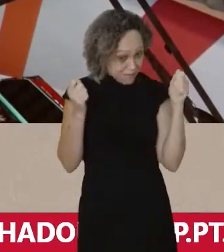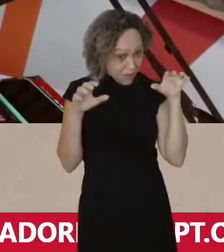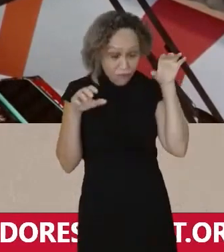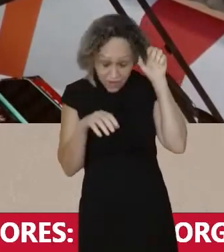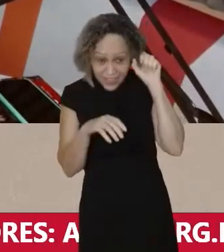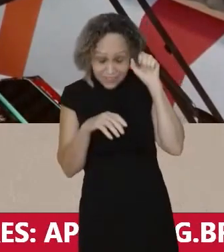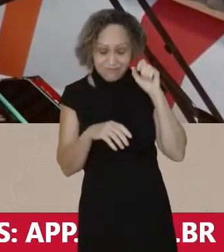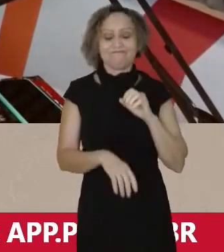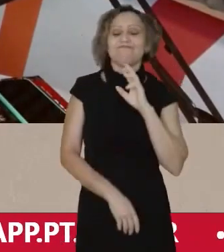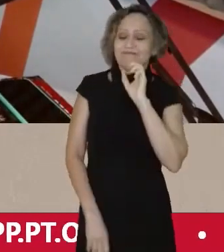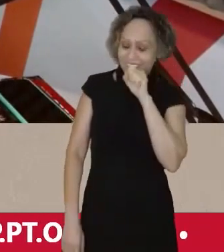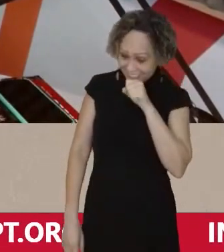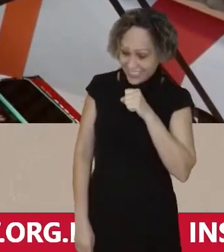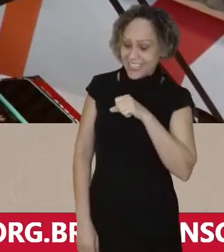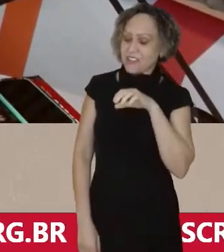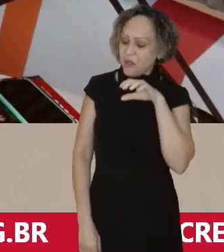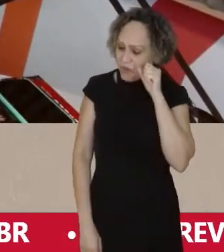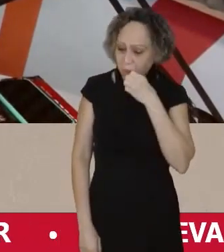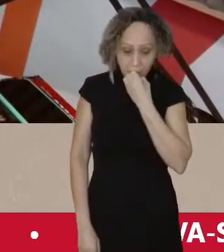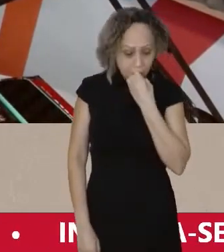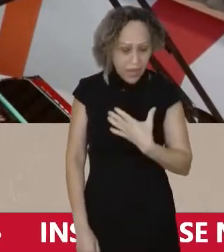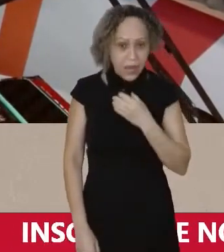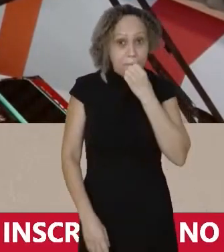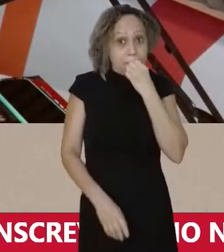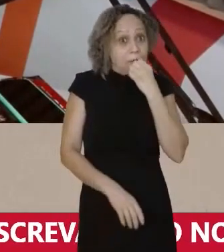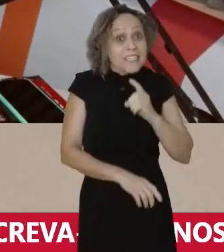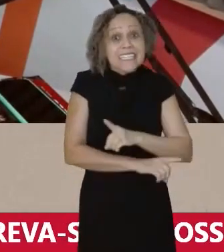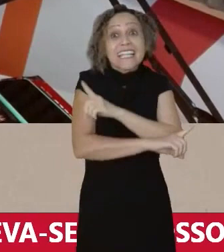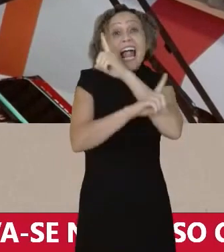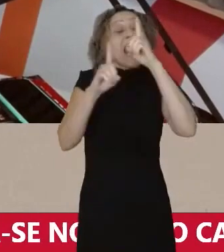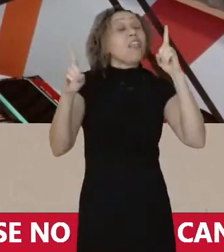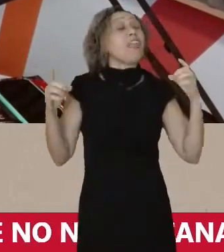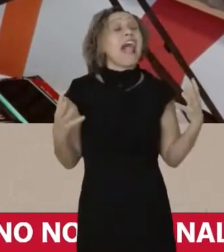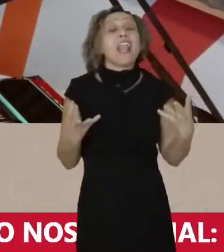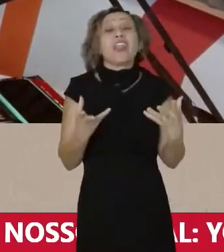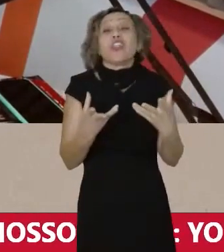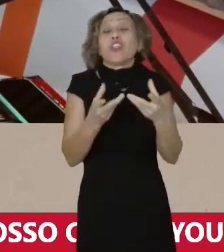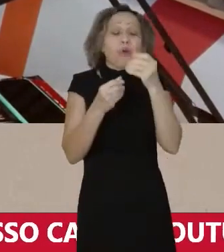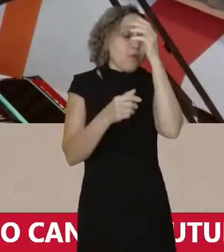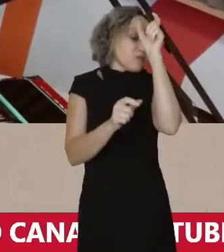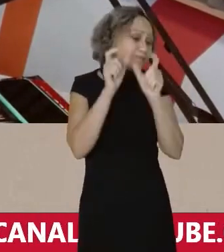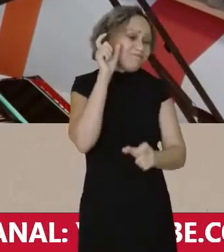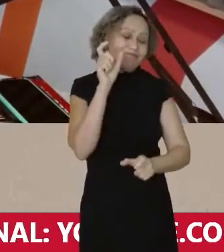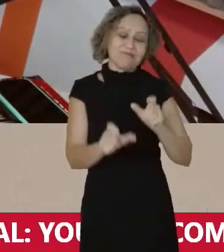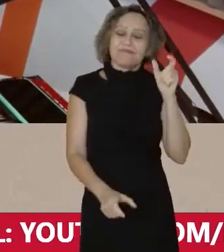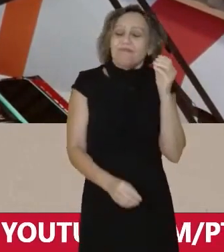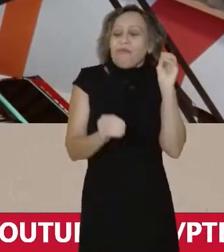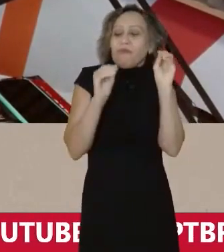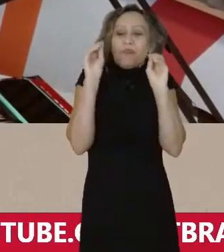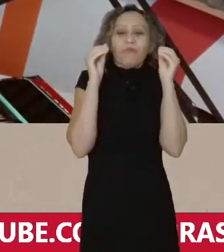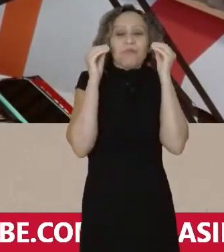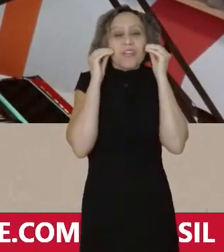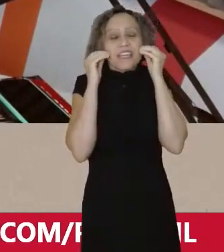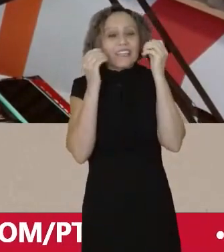bem. Ótimo. Bom dia a todos e a todas. Um beijo, um